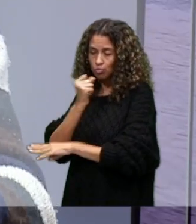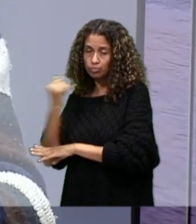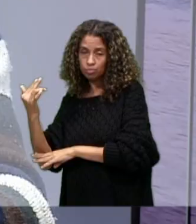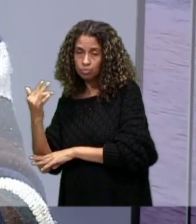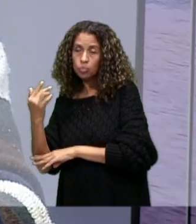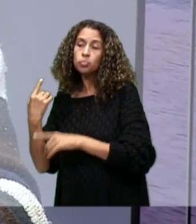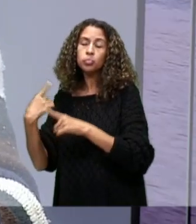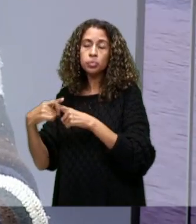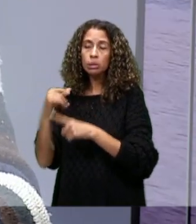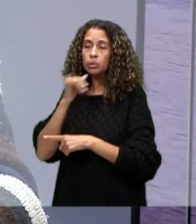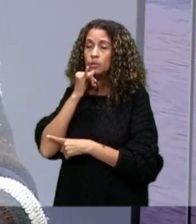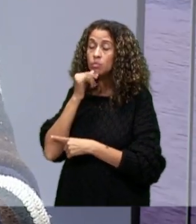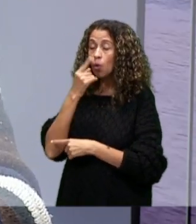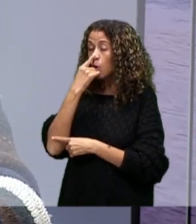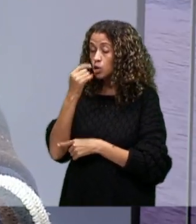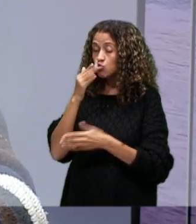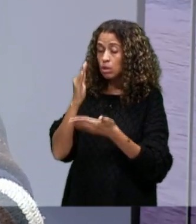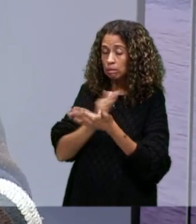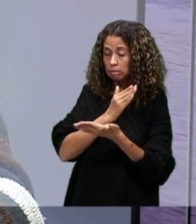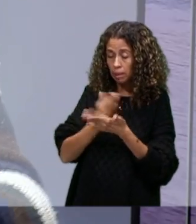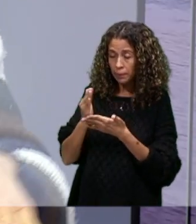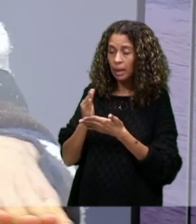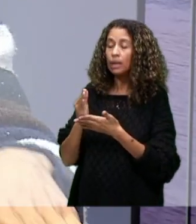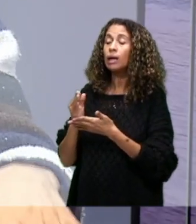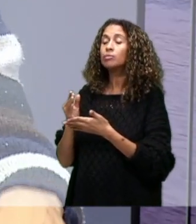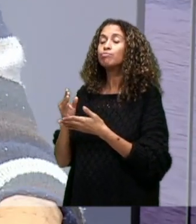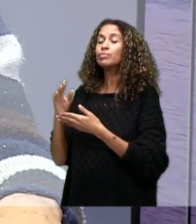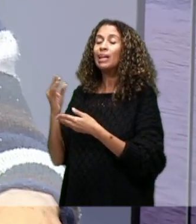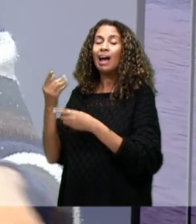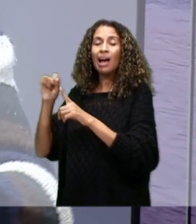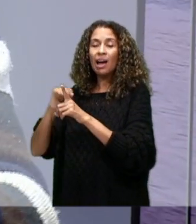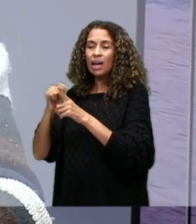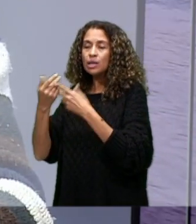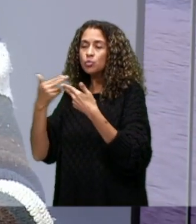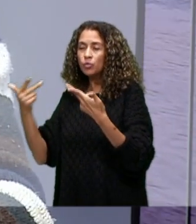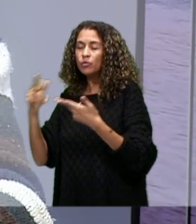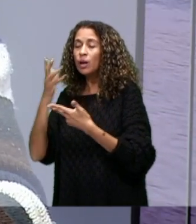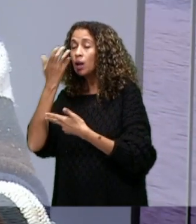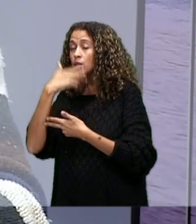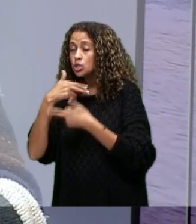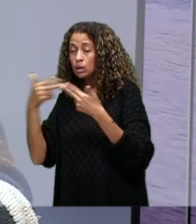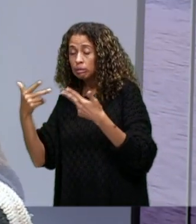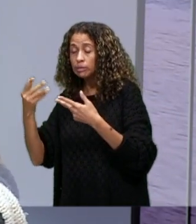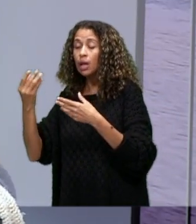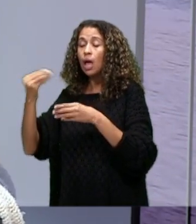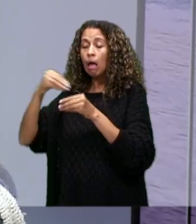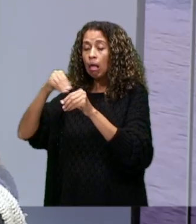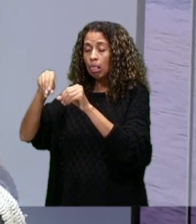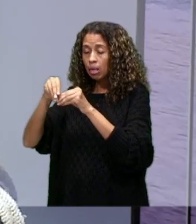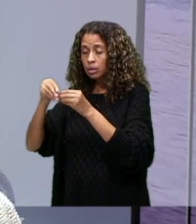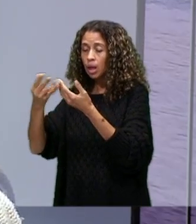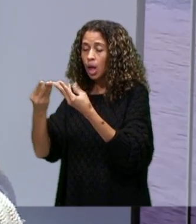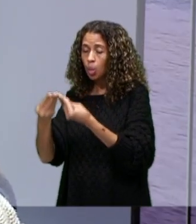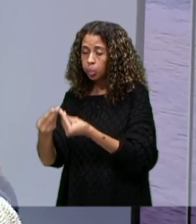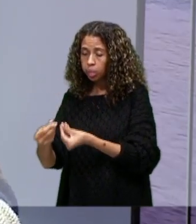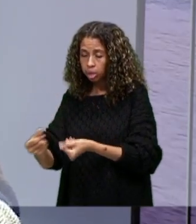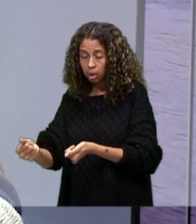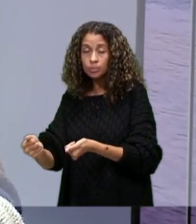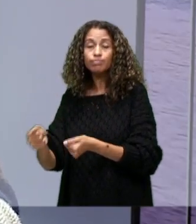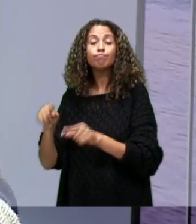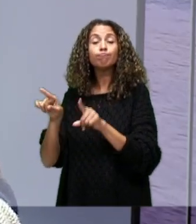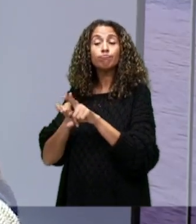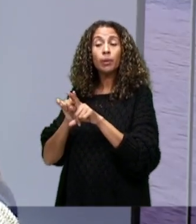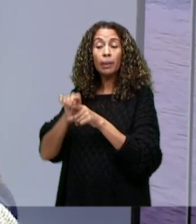Separar o resíduo, compostar, ler um livro sobre cultura oceânica para a gente olhar para o oceano não só como uma